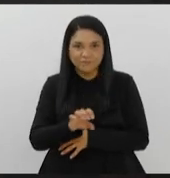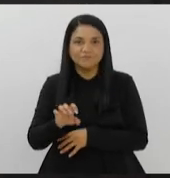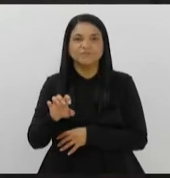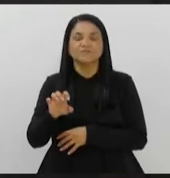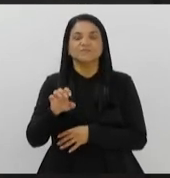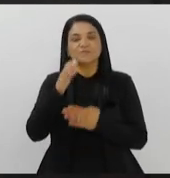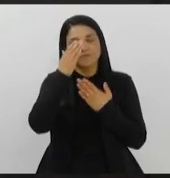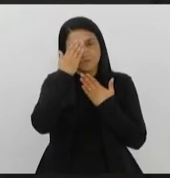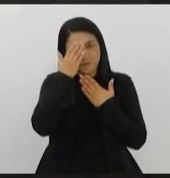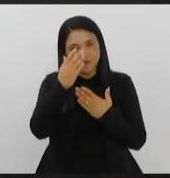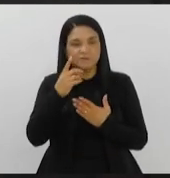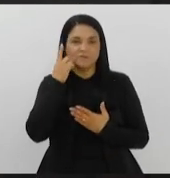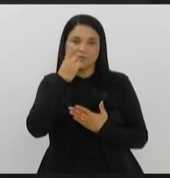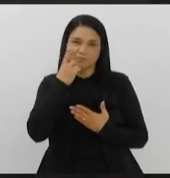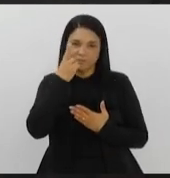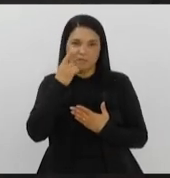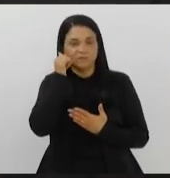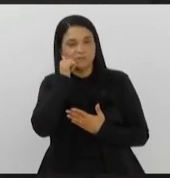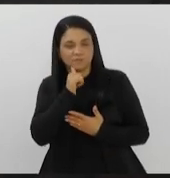senhores e senhoras deputados da Casa.